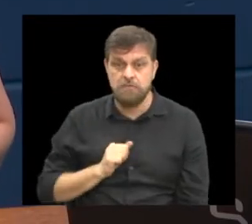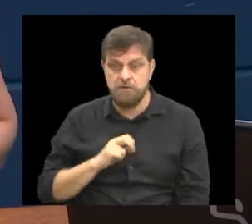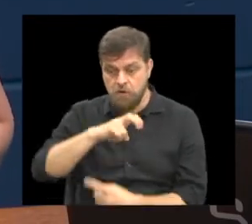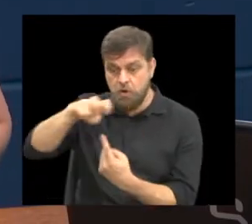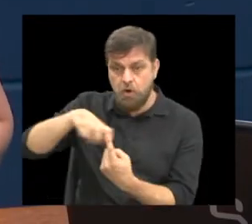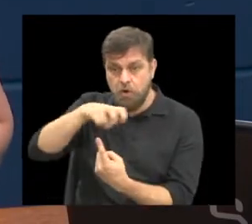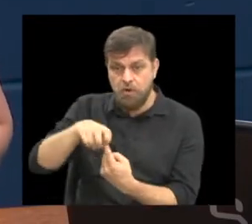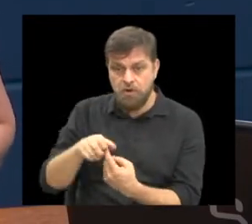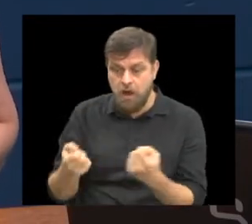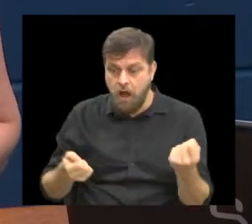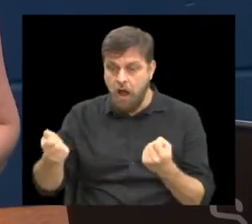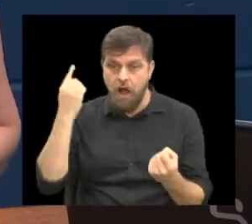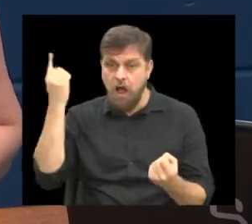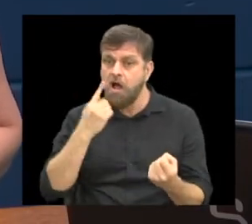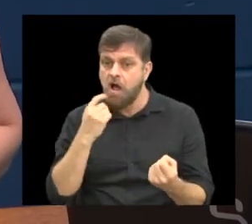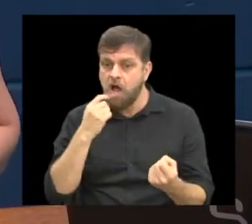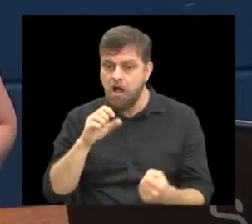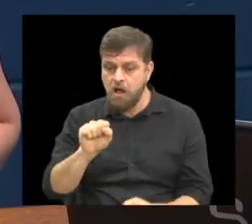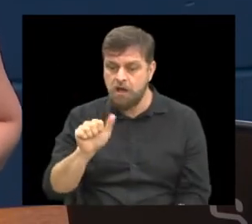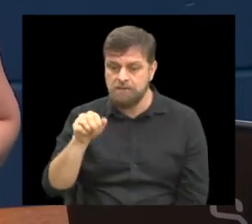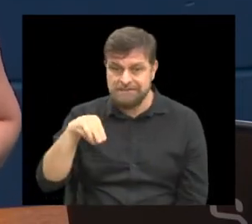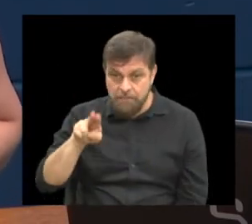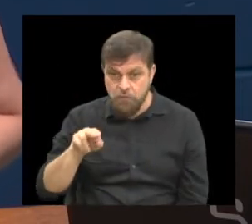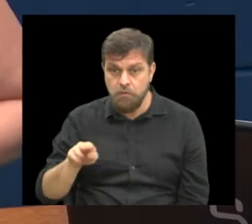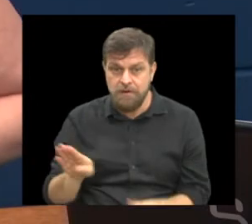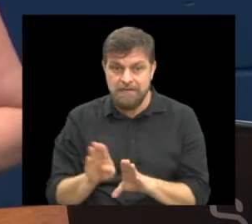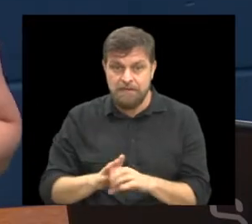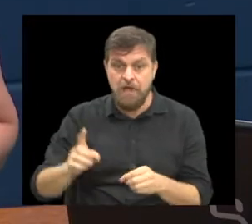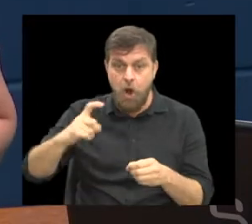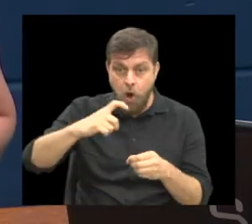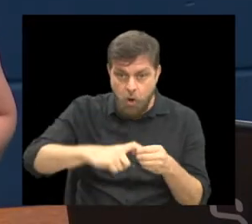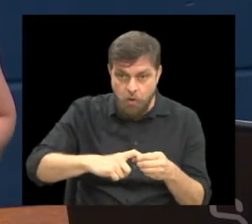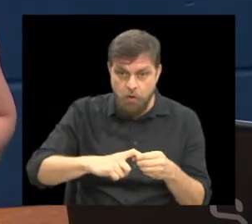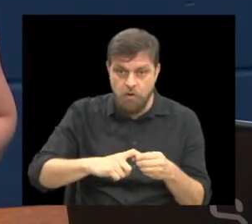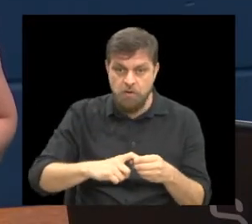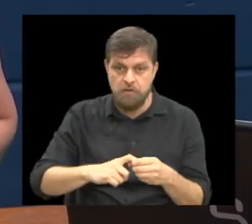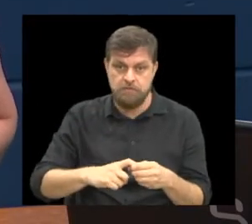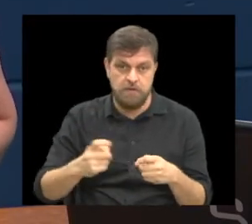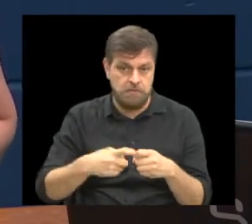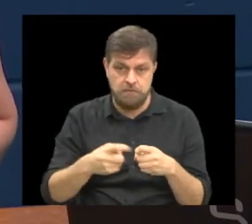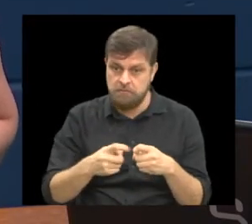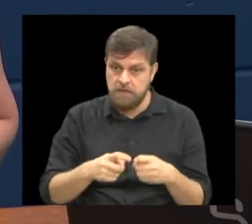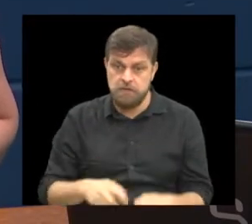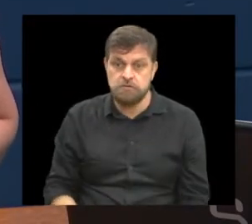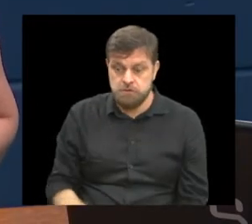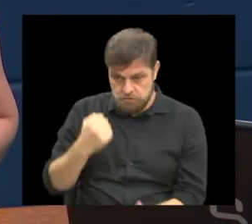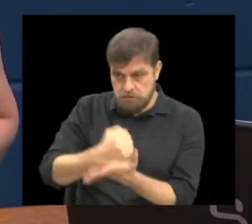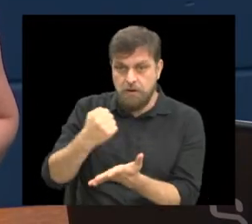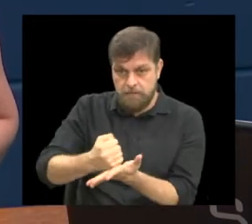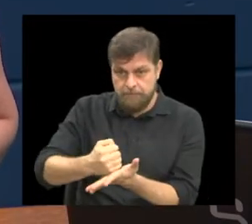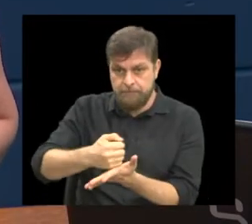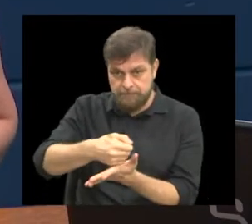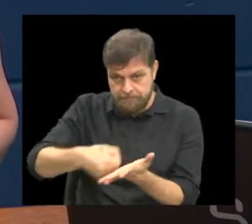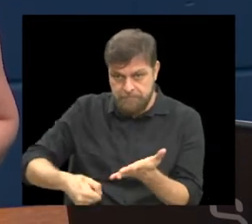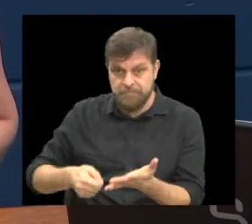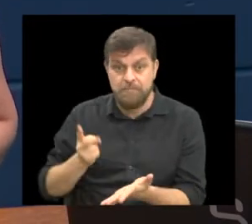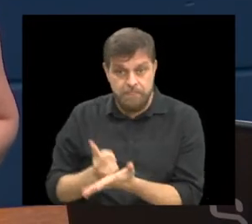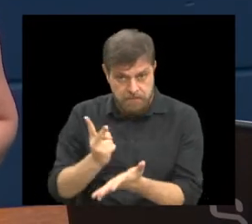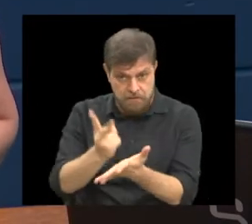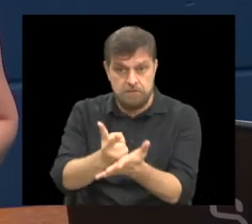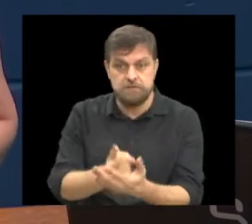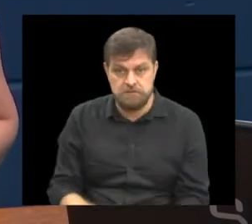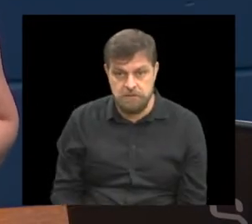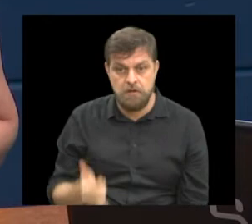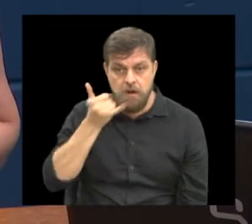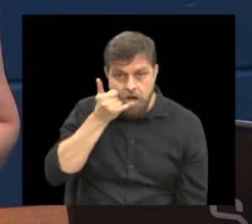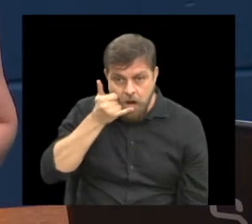SAMU e nós pagamos a Medicar, que quem chega mais rápido leva primeiro. Né? Mas sempre não. Sempre